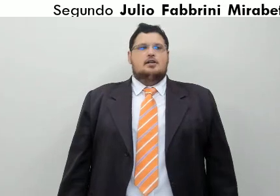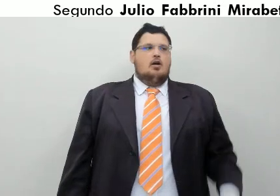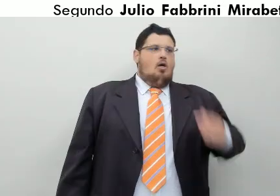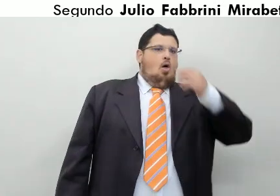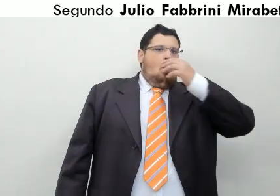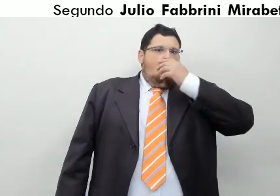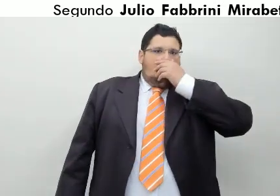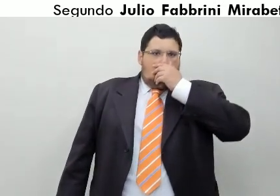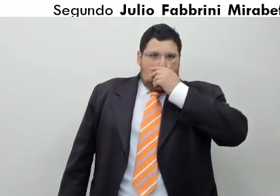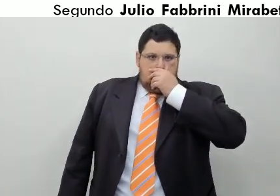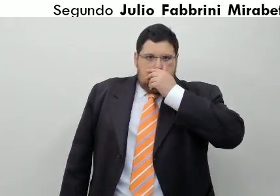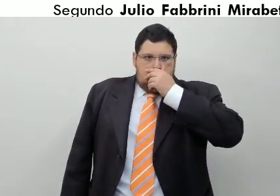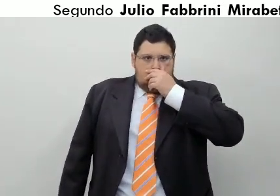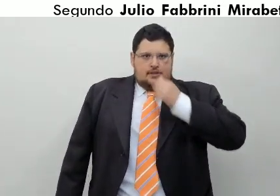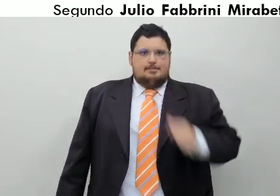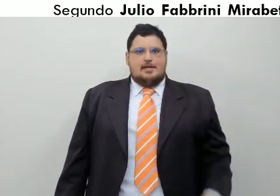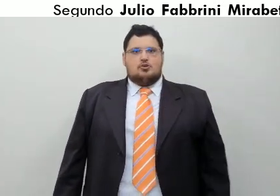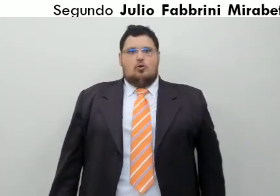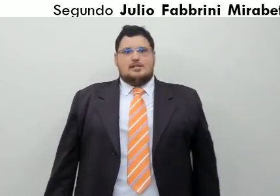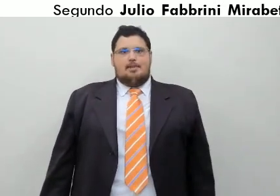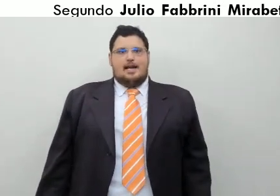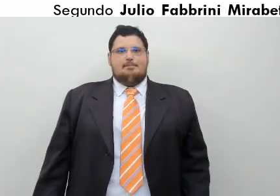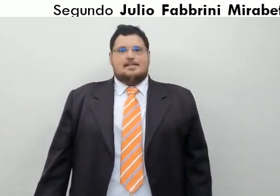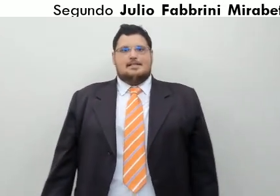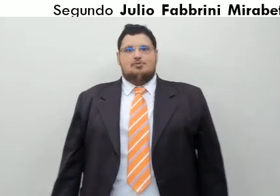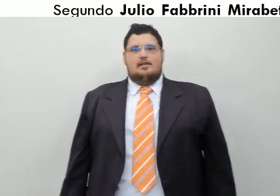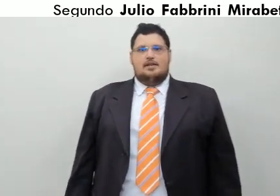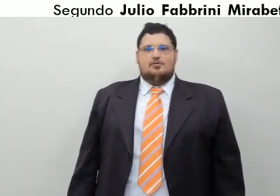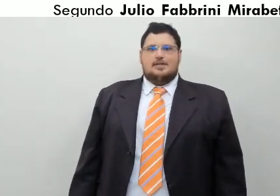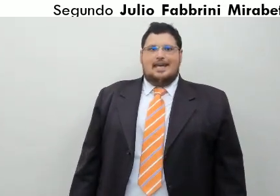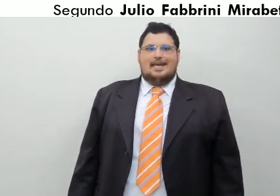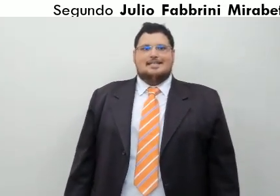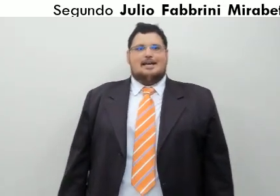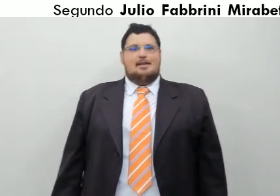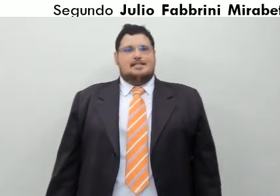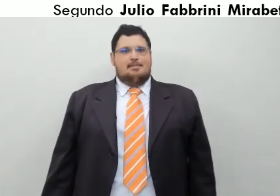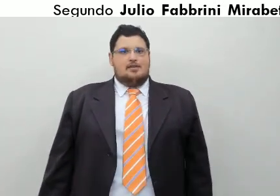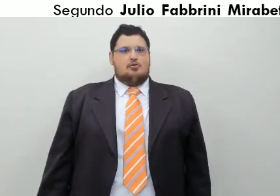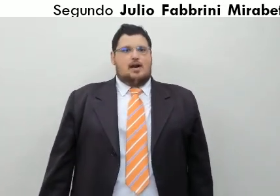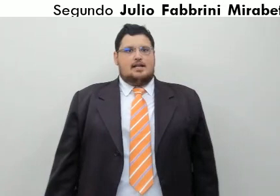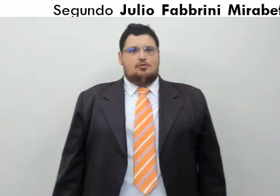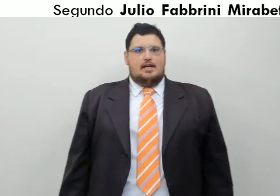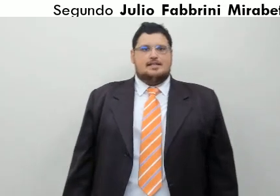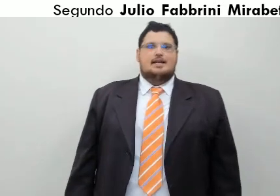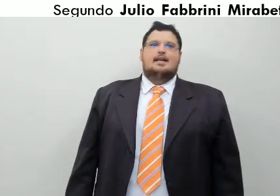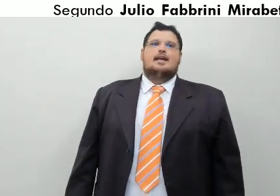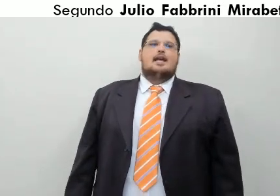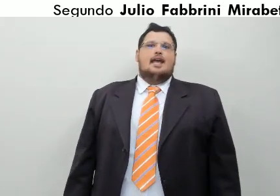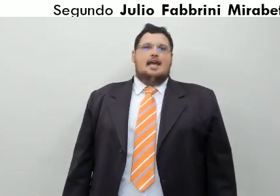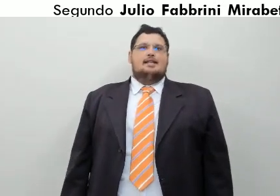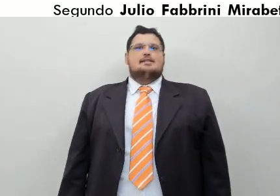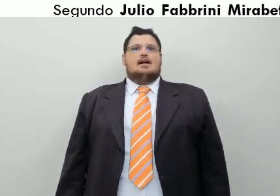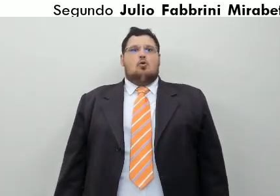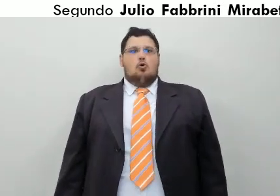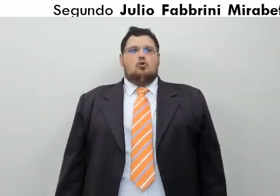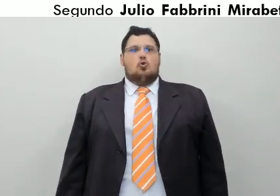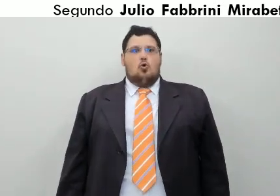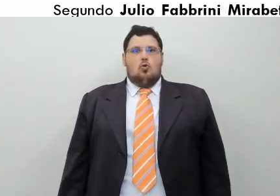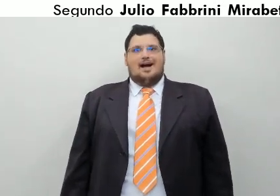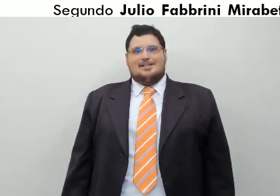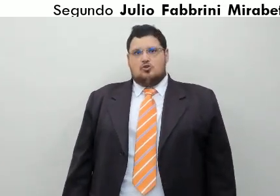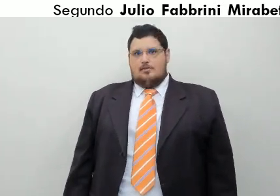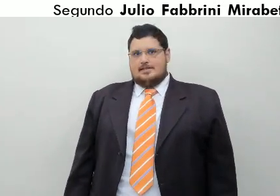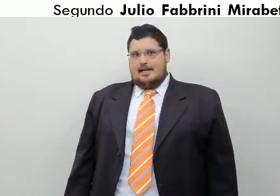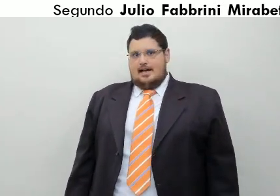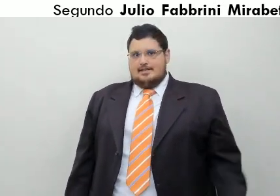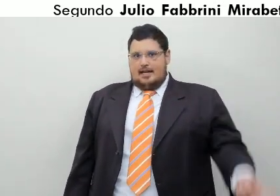transporte de pessoas para a prestação de serviços em estabelecimento de qualquer natureza em desacordo com